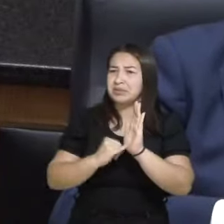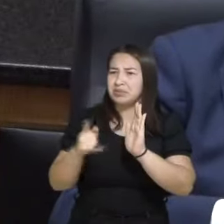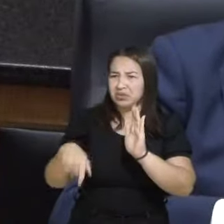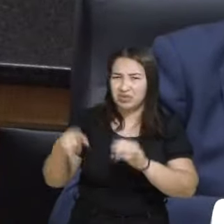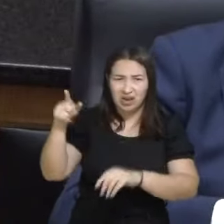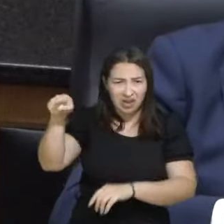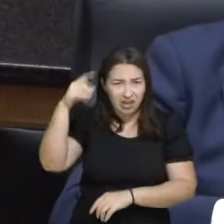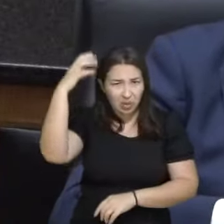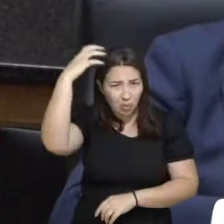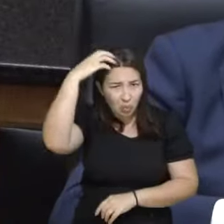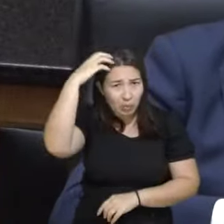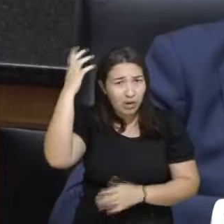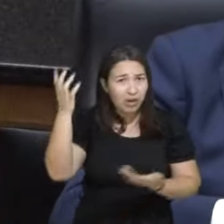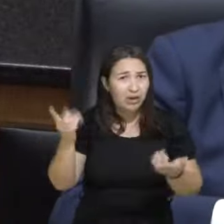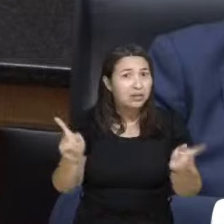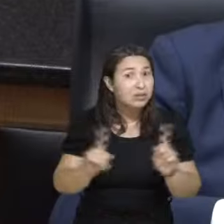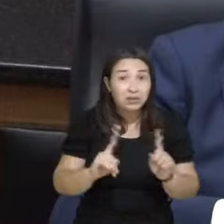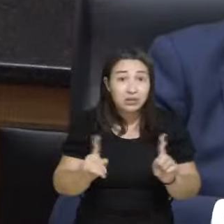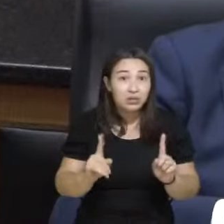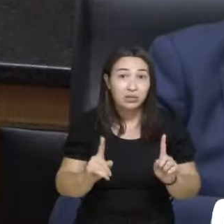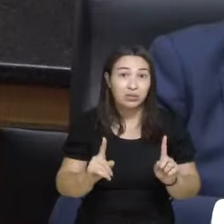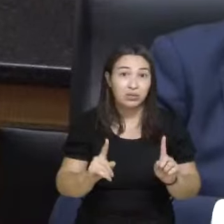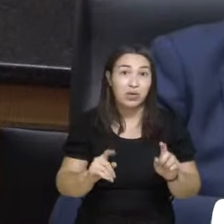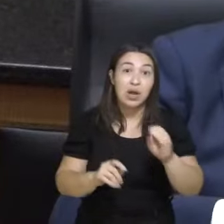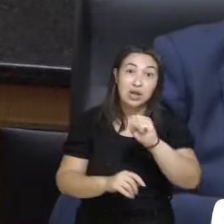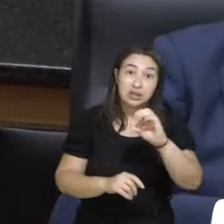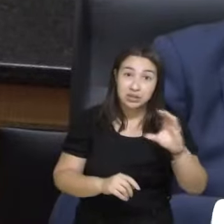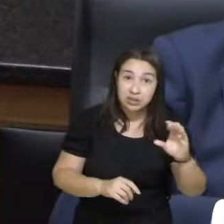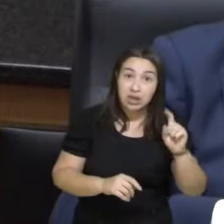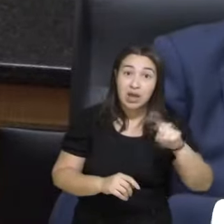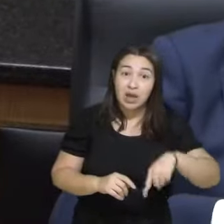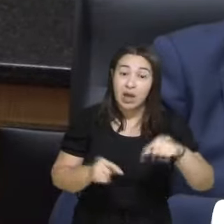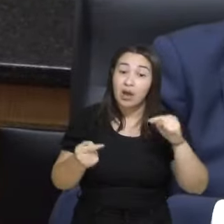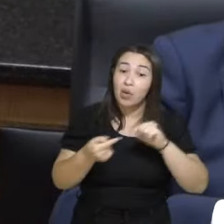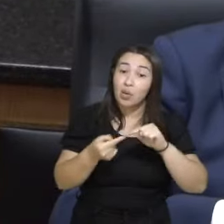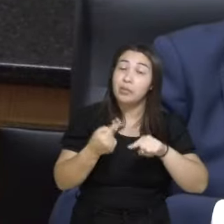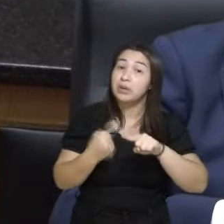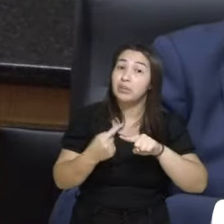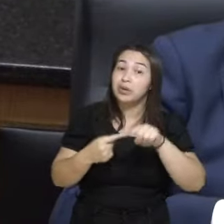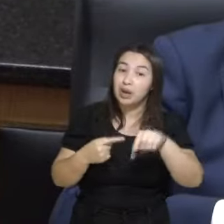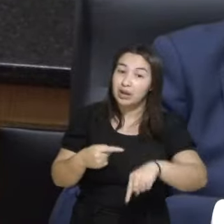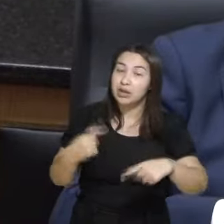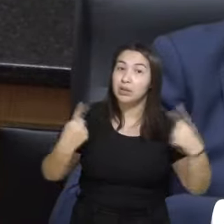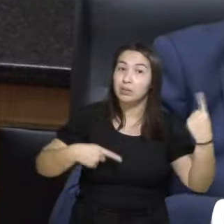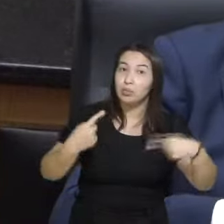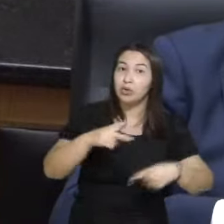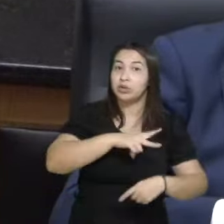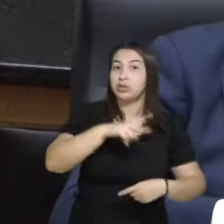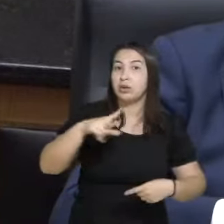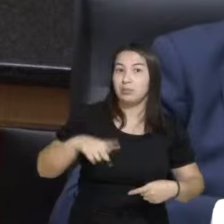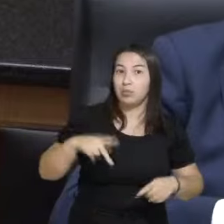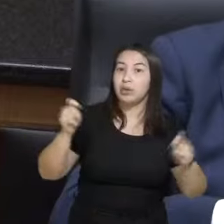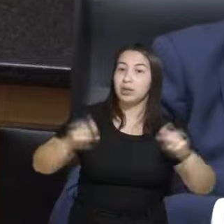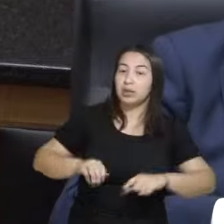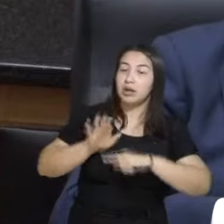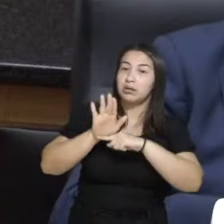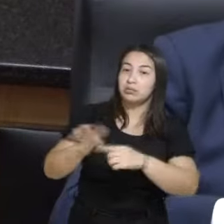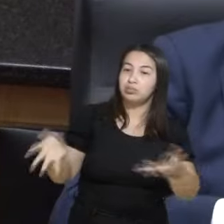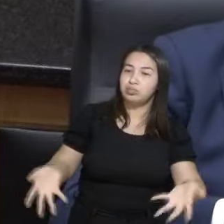do processo. Muito pelo contrário. Santa Catarina é o que é, porque aqui tem uma política pública de incentivo